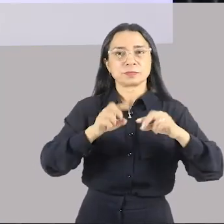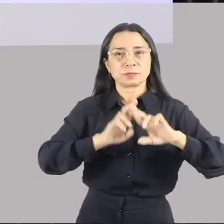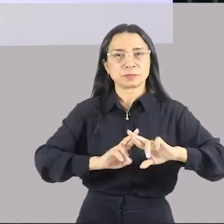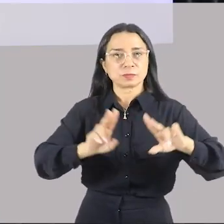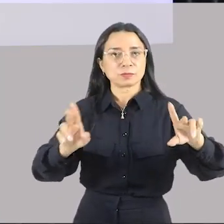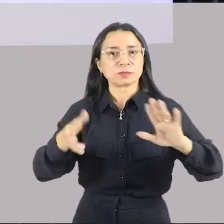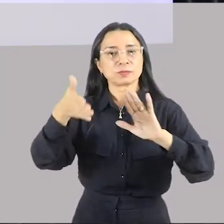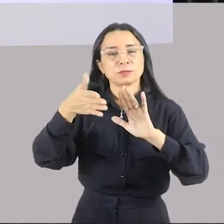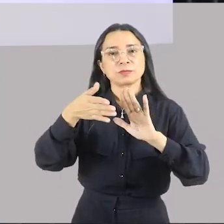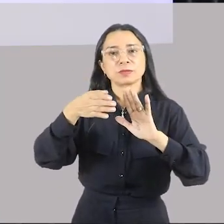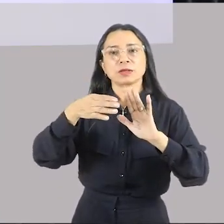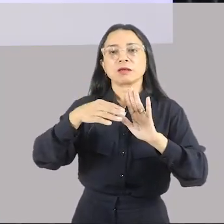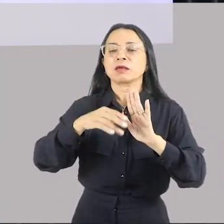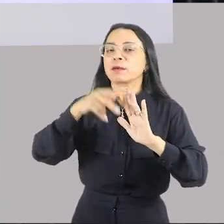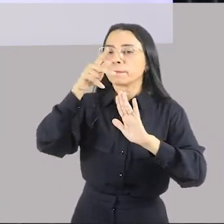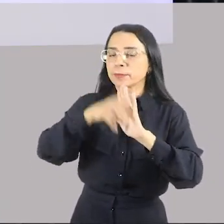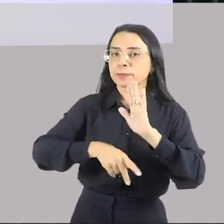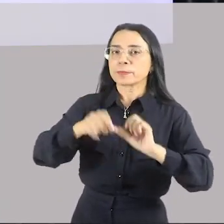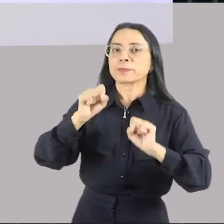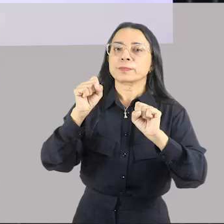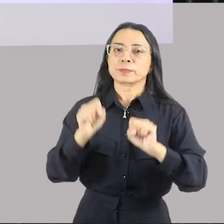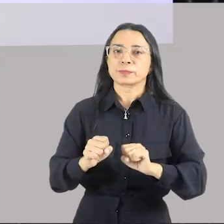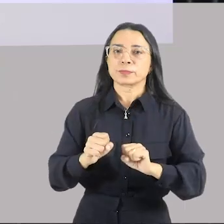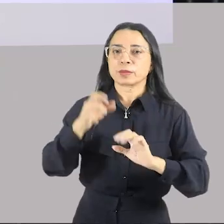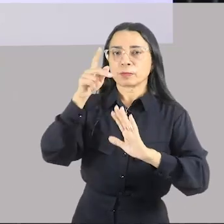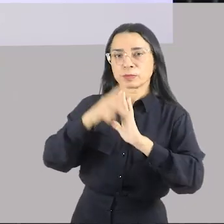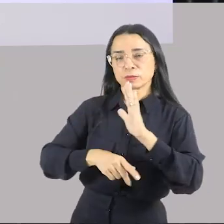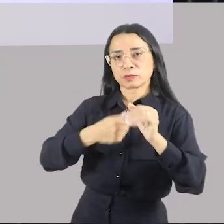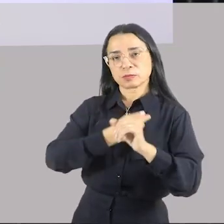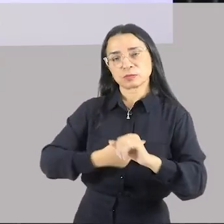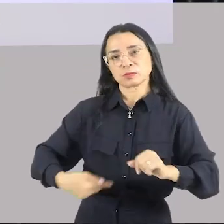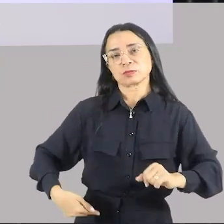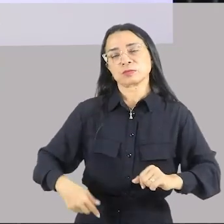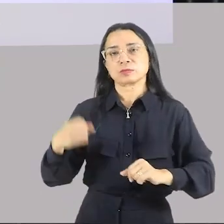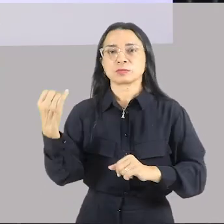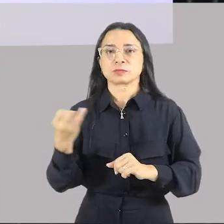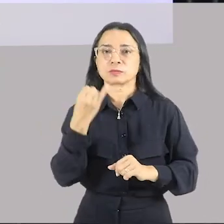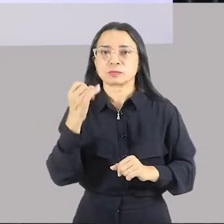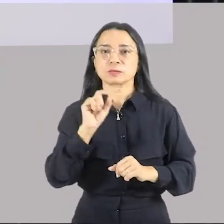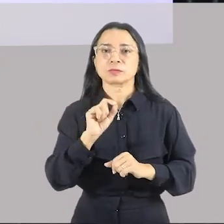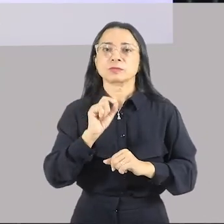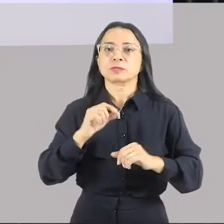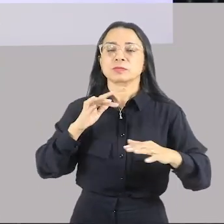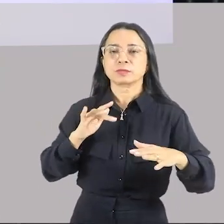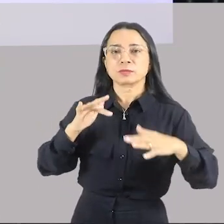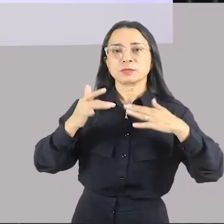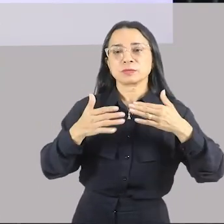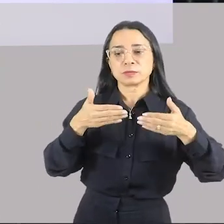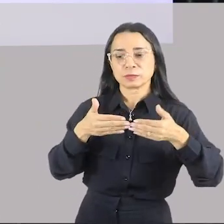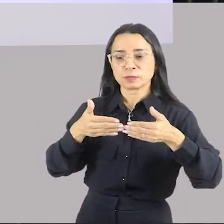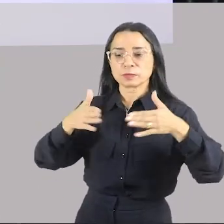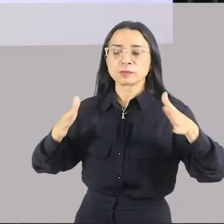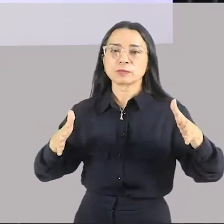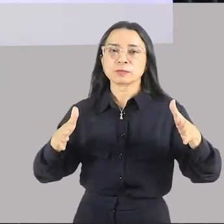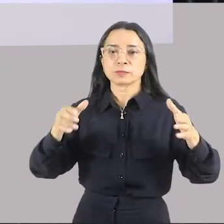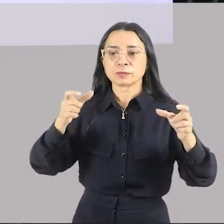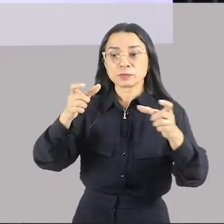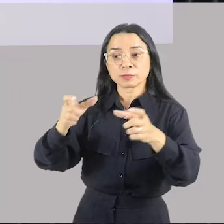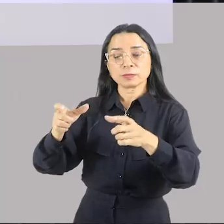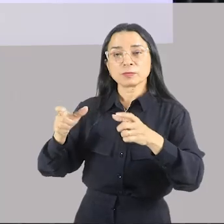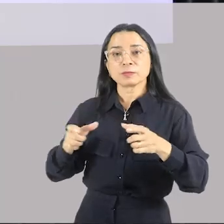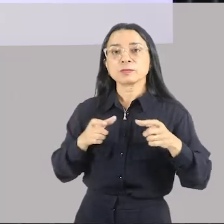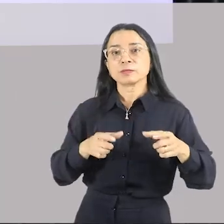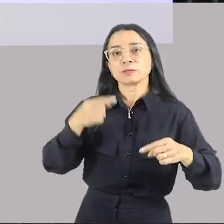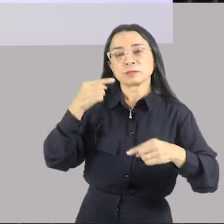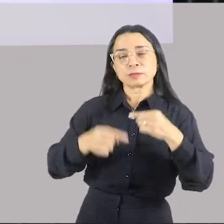diferentes projetos de poder, projetos de governo. Então é importante também que a mídia abra esse espaço para o debate,